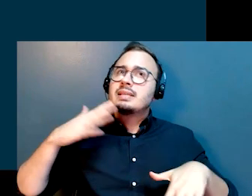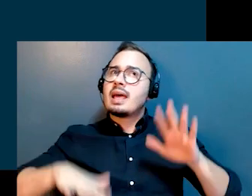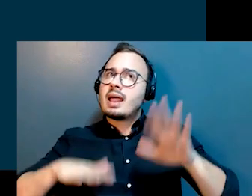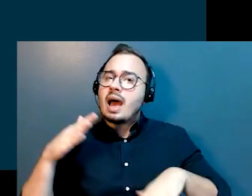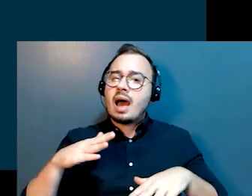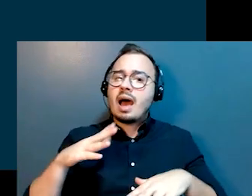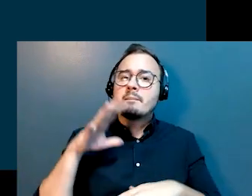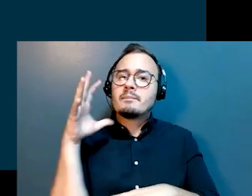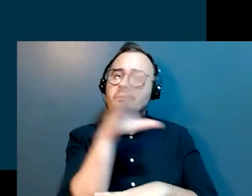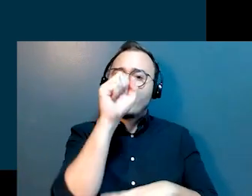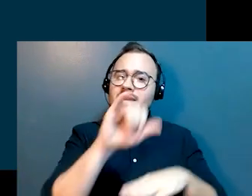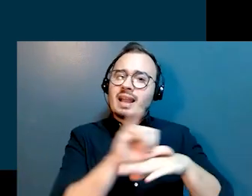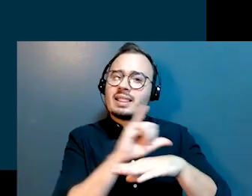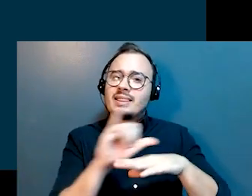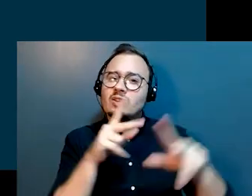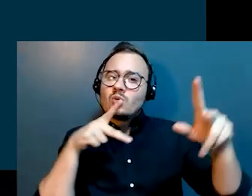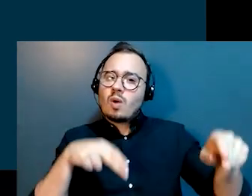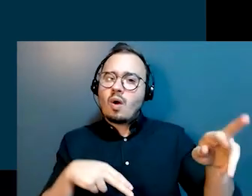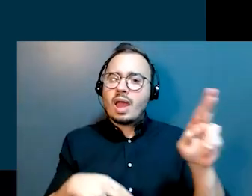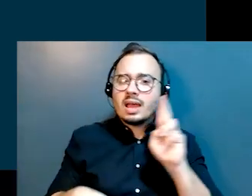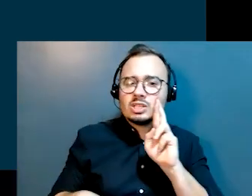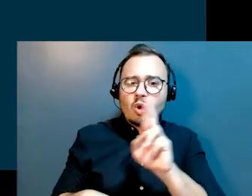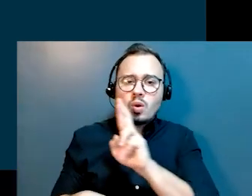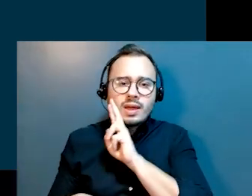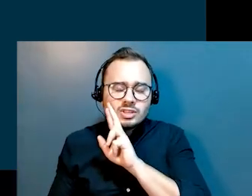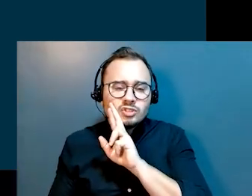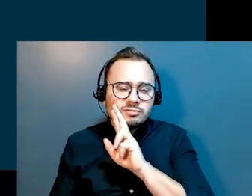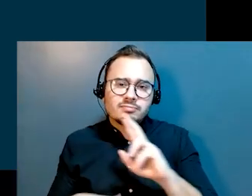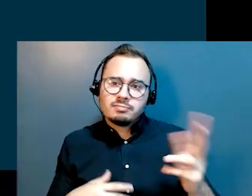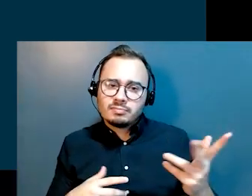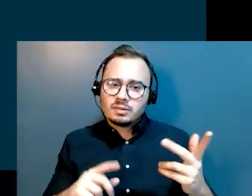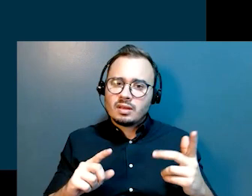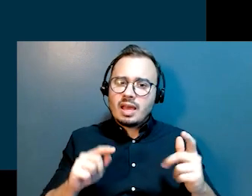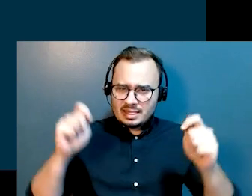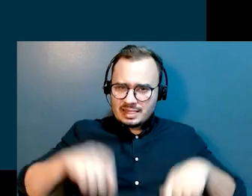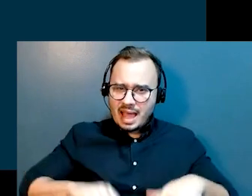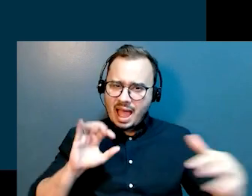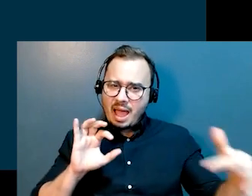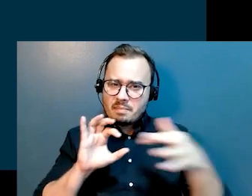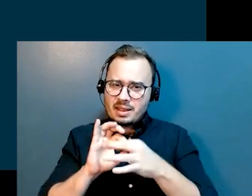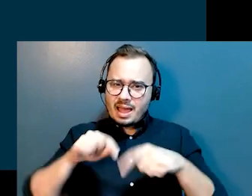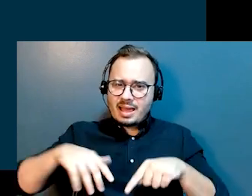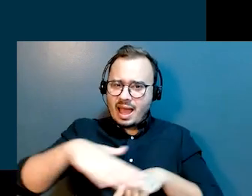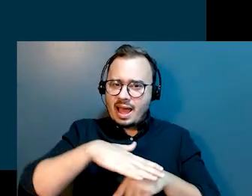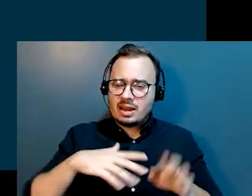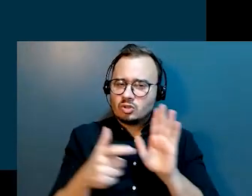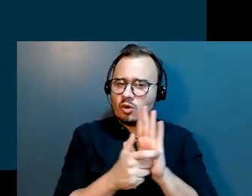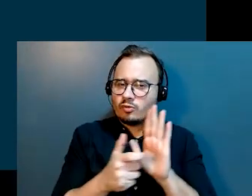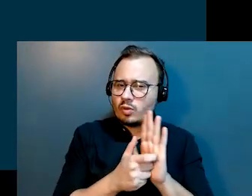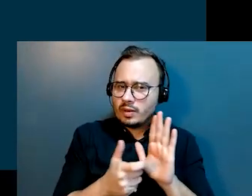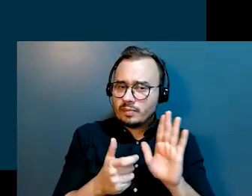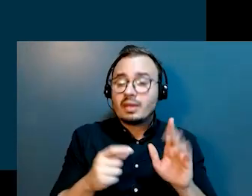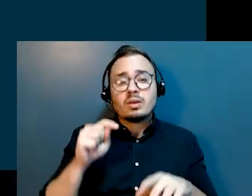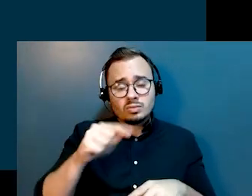pode comentar, mas são contextos diferentes, as tarefas, as atividades de software são muito mais complexas. E eu